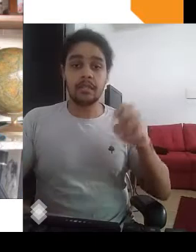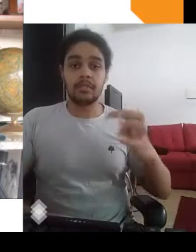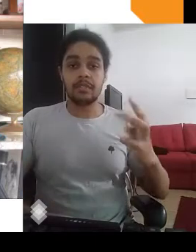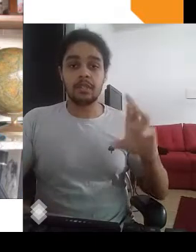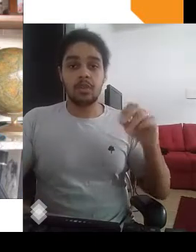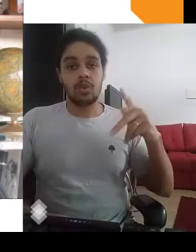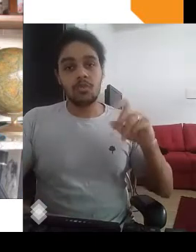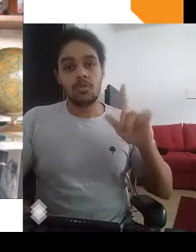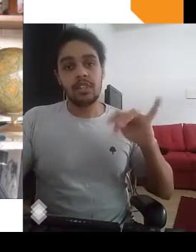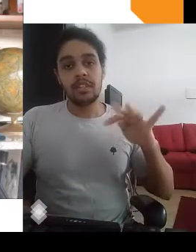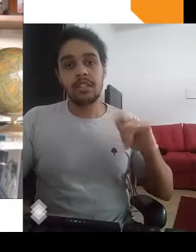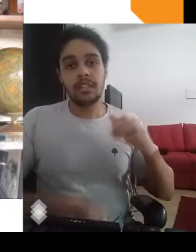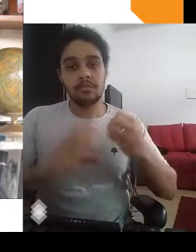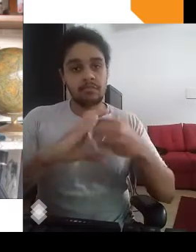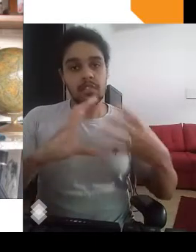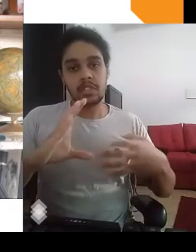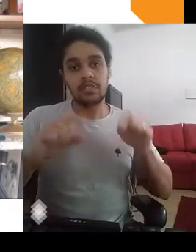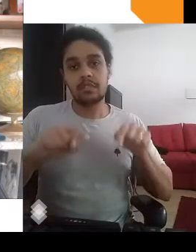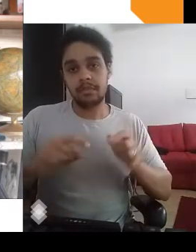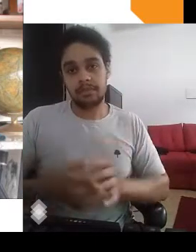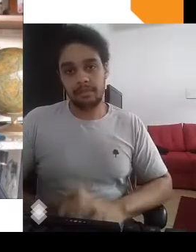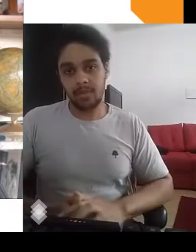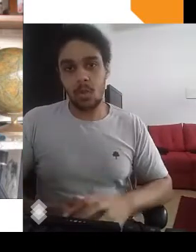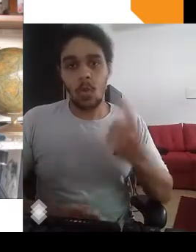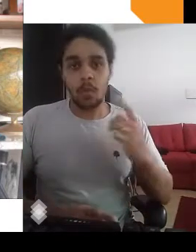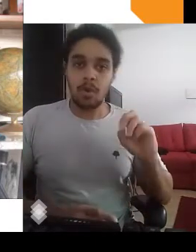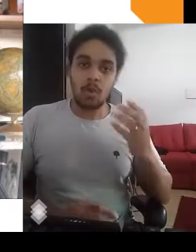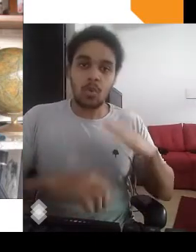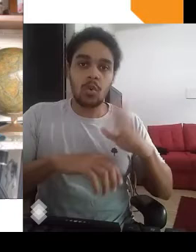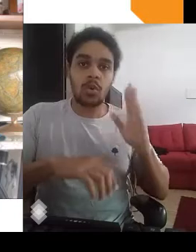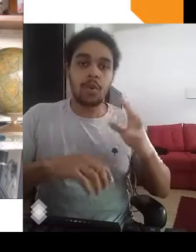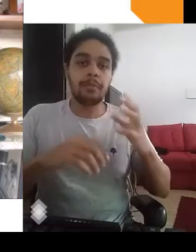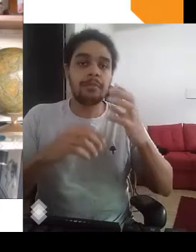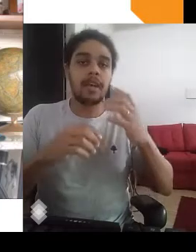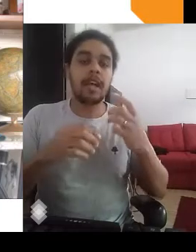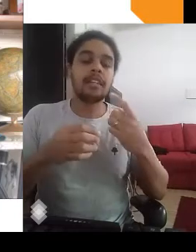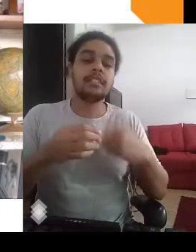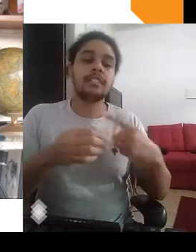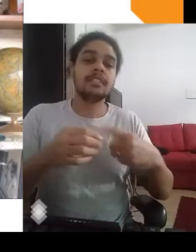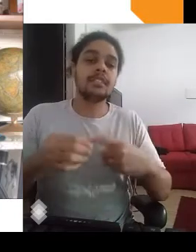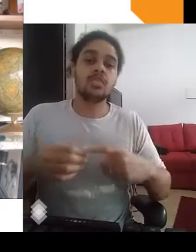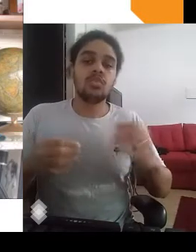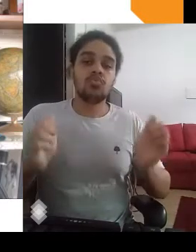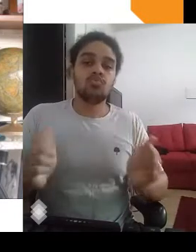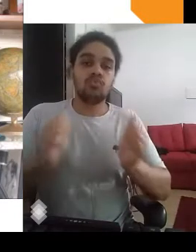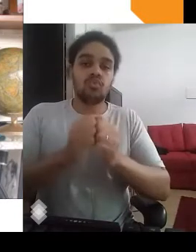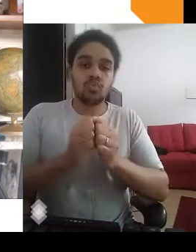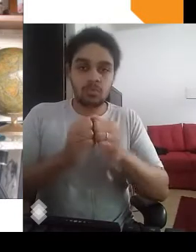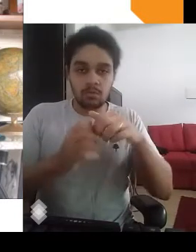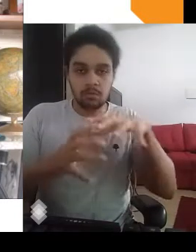região metropolitana, ela se caracteriza por isso, por uma ou mais cidades, por um conjunto de